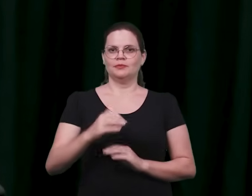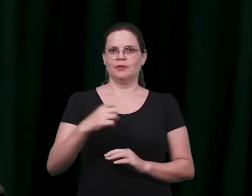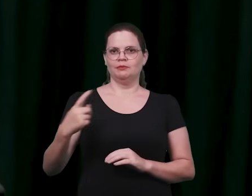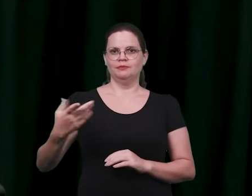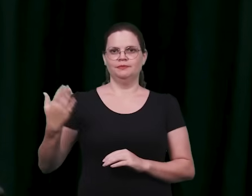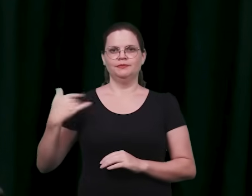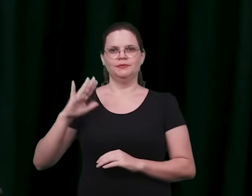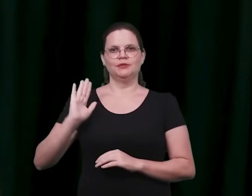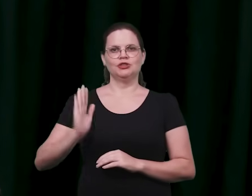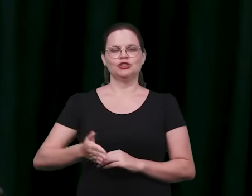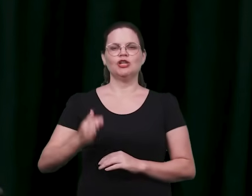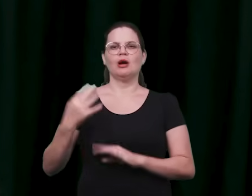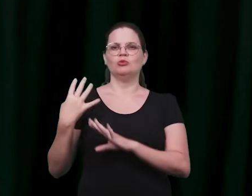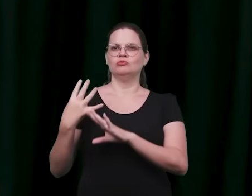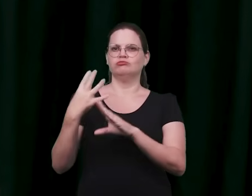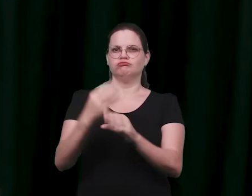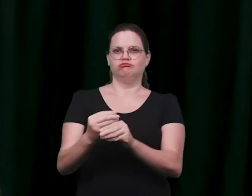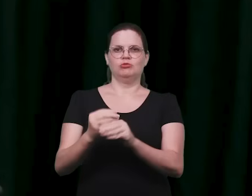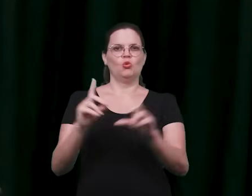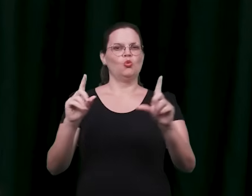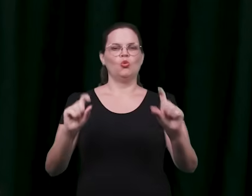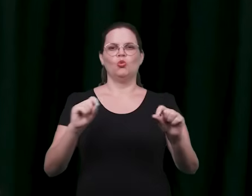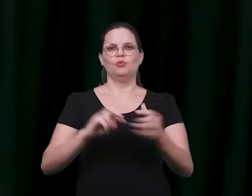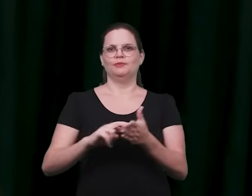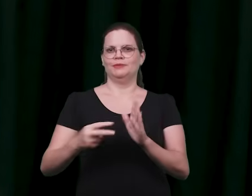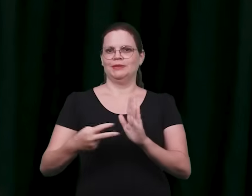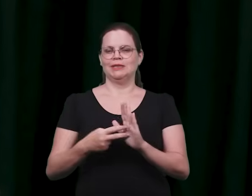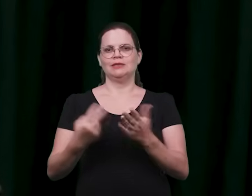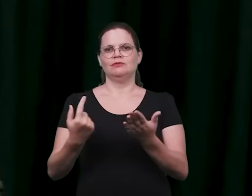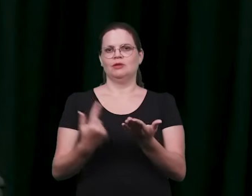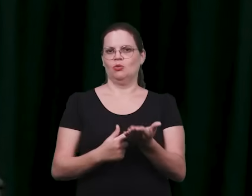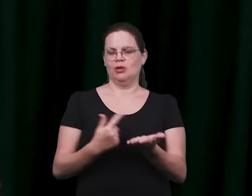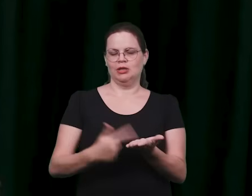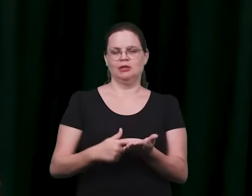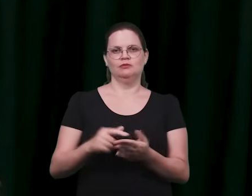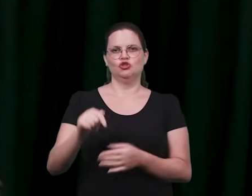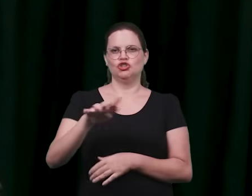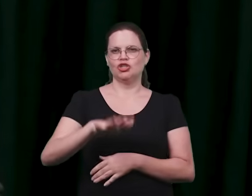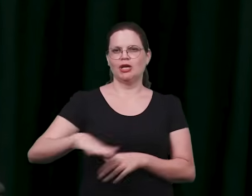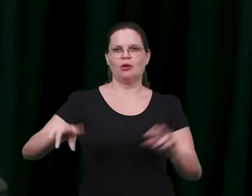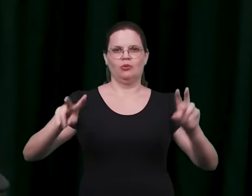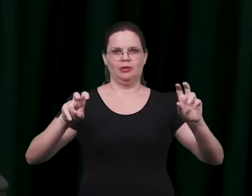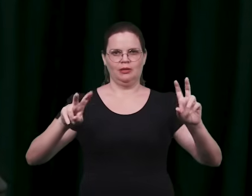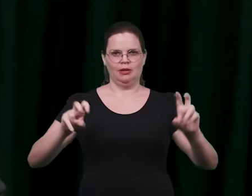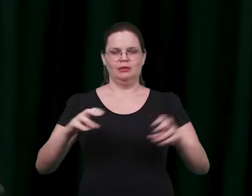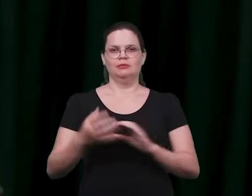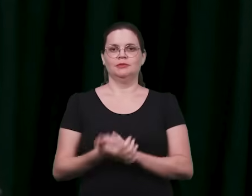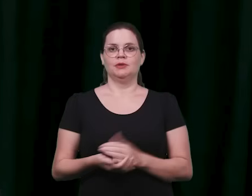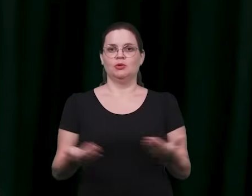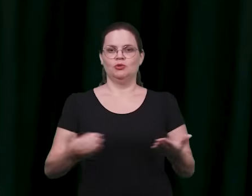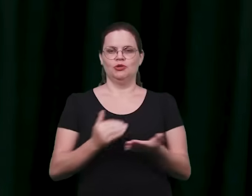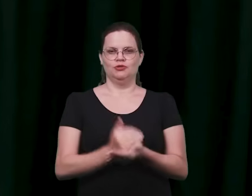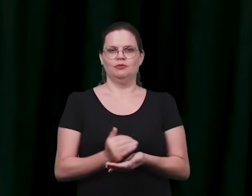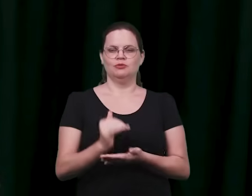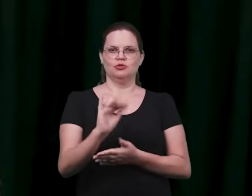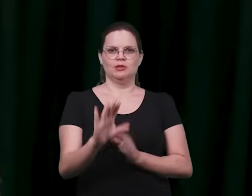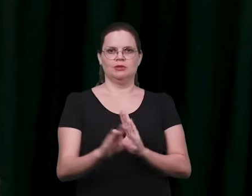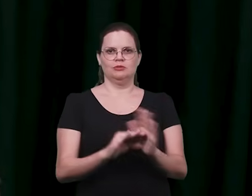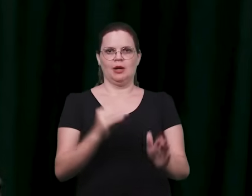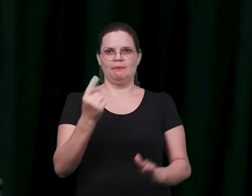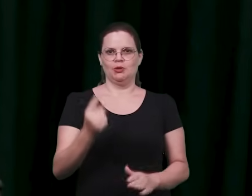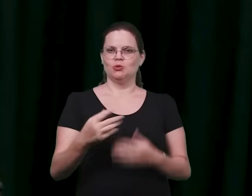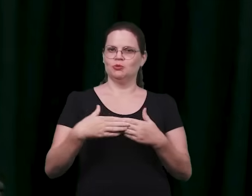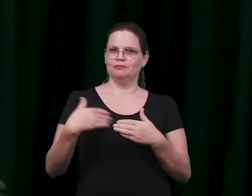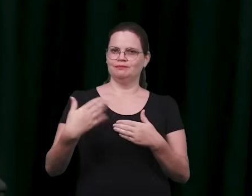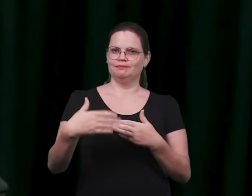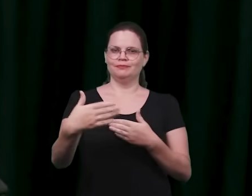passado fizemos um panorama, um esboço do livro de forma geral. E hoje nós vamos entrar nos seus primeiros capítulos. E